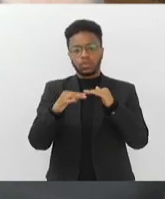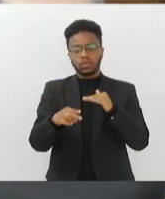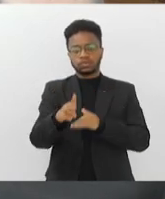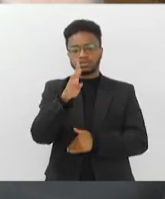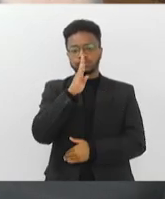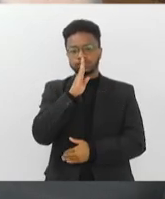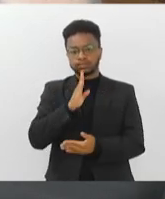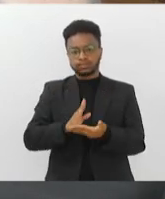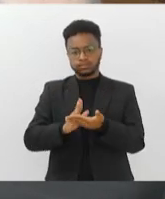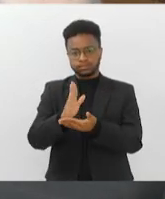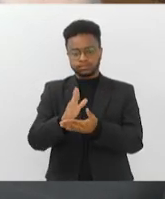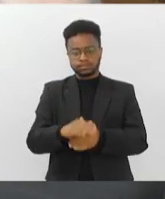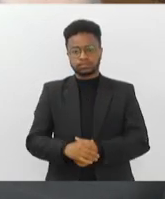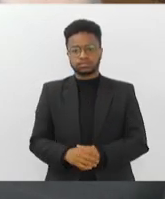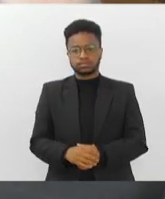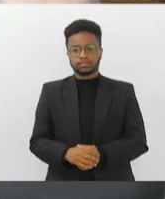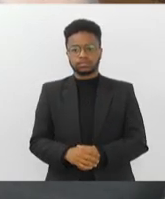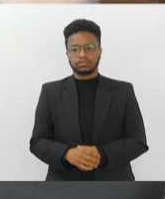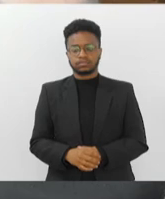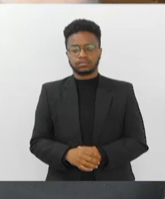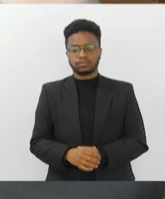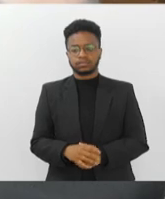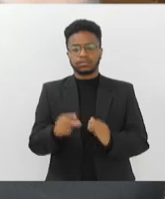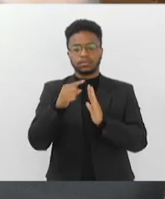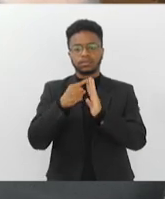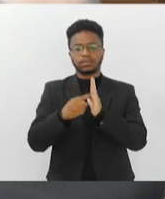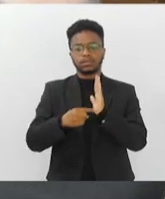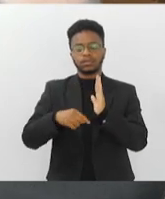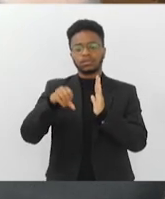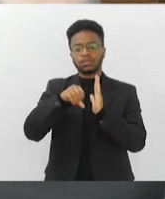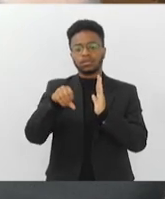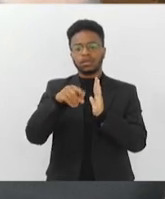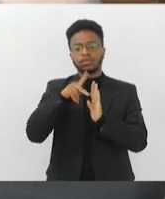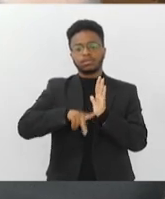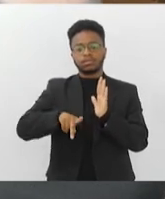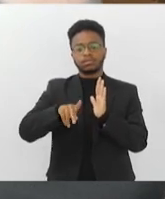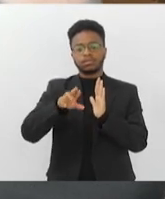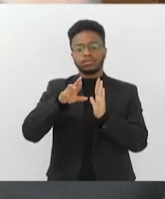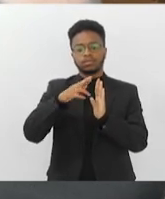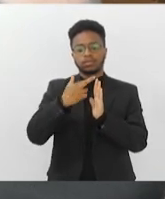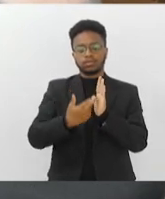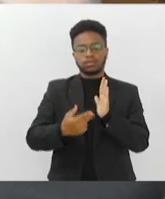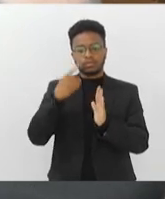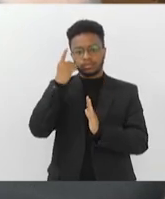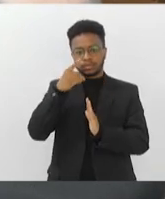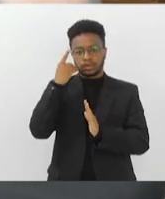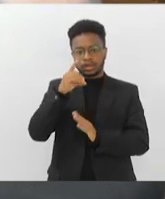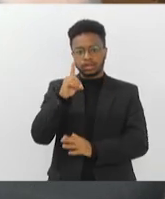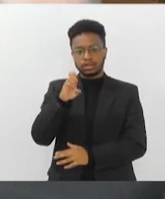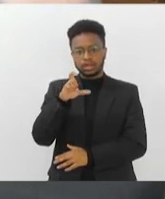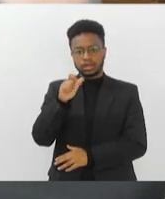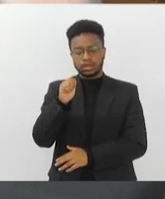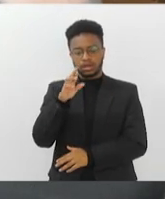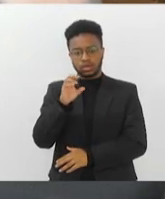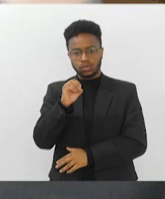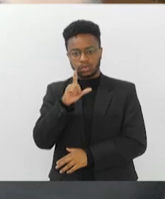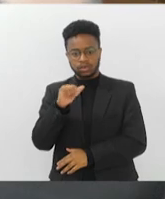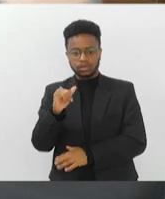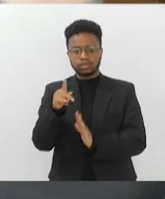que aprovam, permaneçam como estão, aprovado. 9 da pauta, projeto de relatoria, deputado Guilherme Delaroli, vou ler o parecer. Projeto